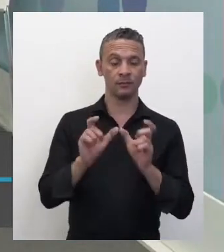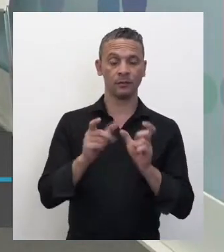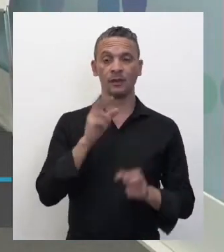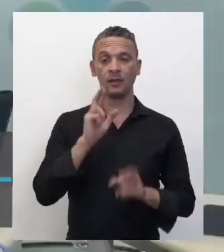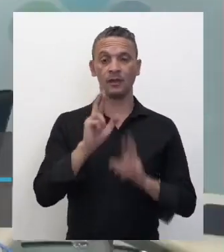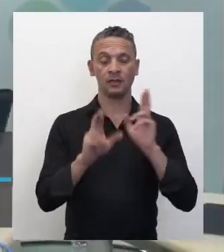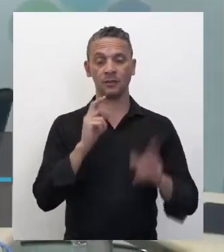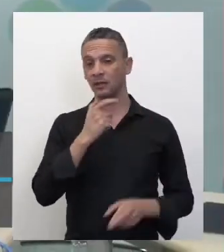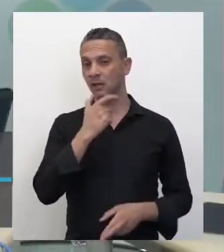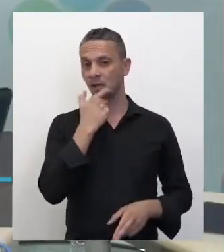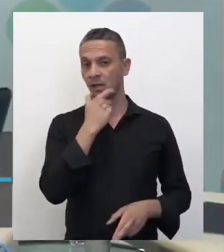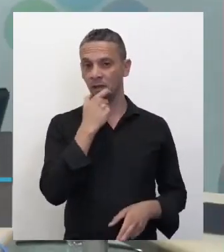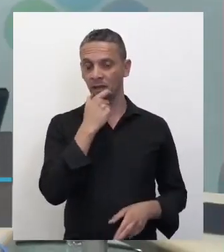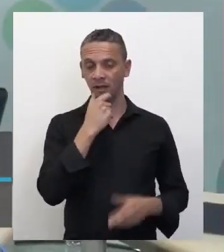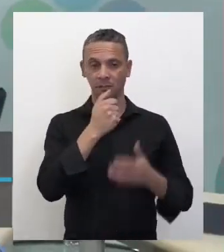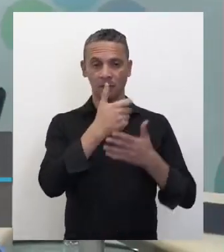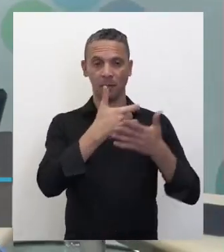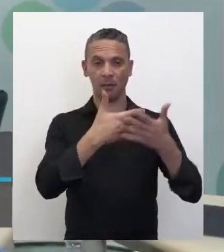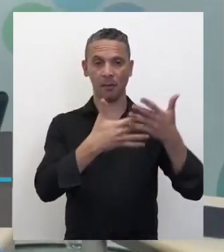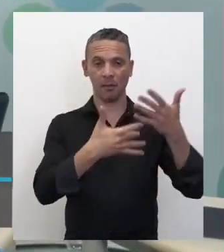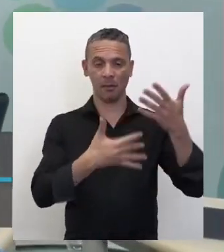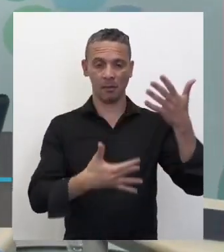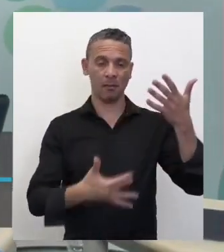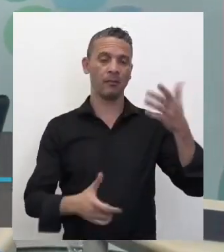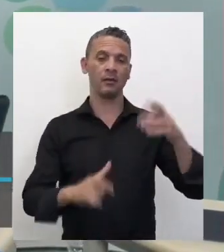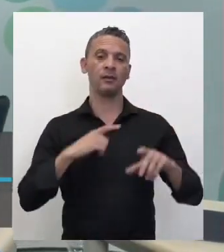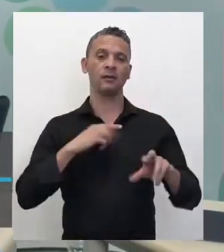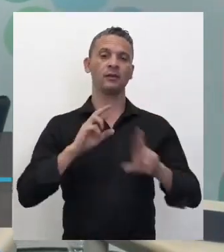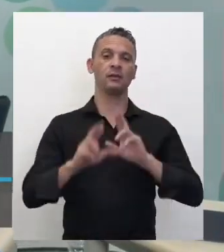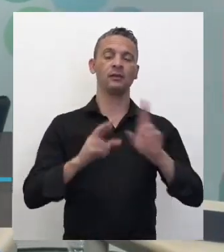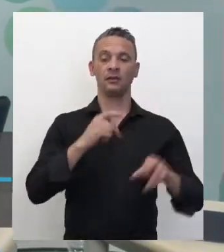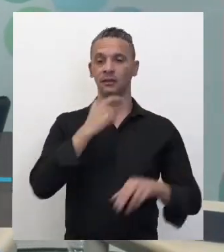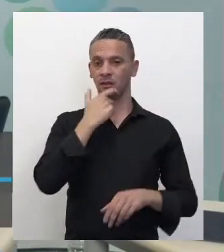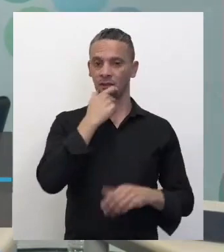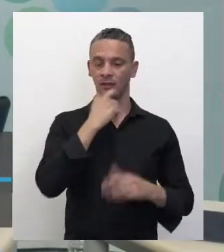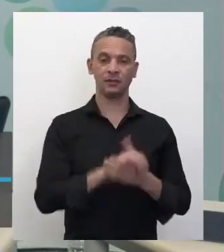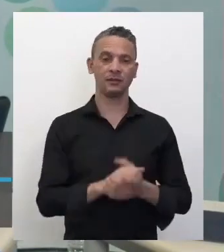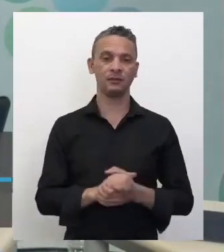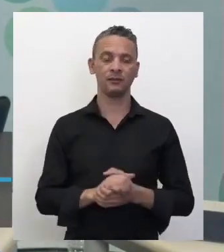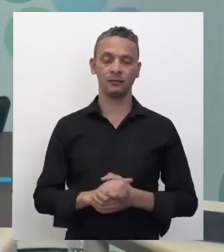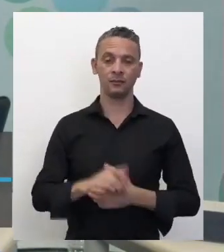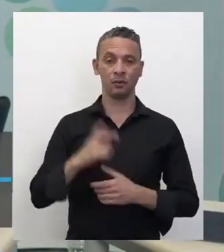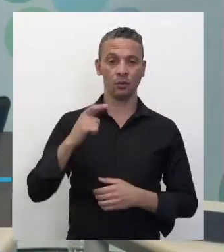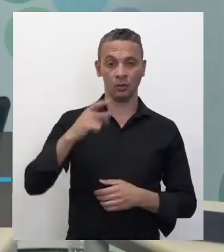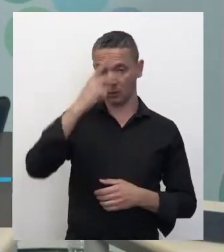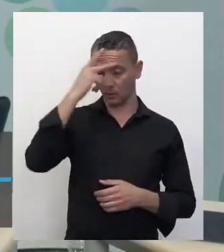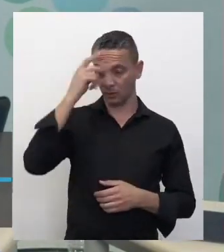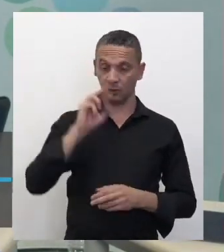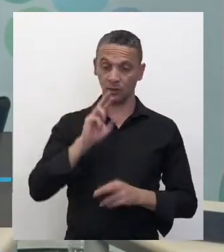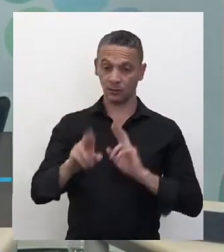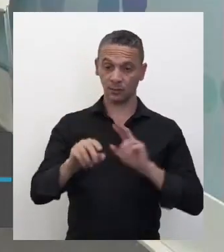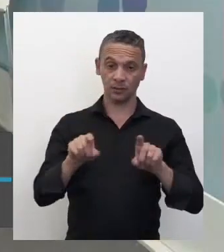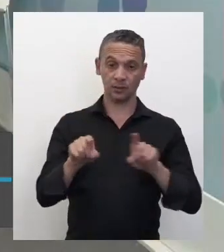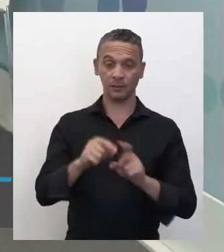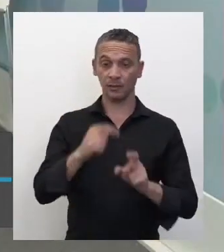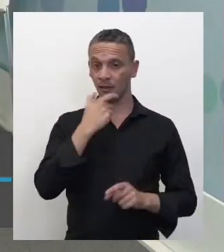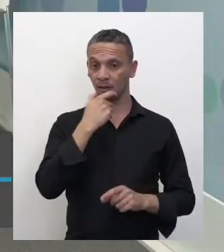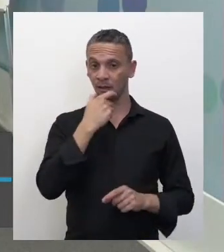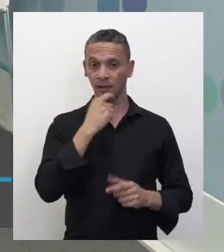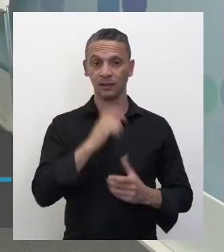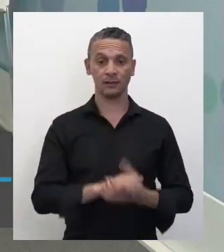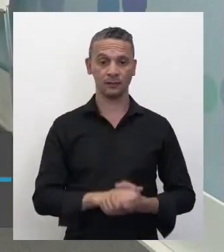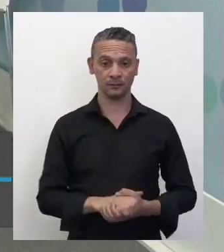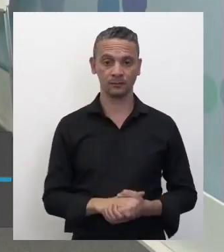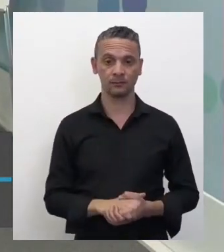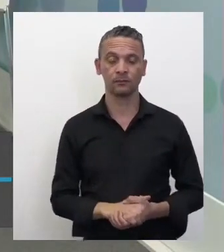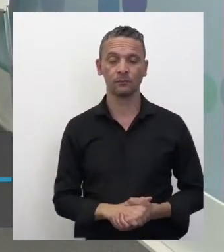Gabriel, Fabiana, Natália, Henrique colocaram more e a Sofia colocou more efficiently. Ah, legal. Essa que a